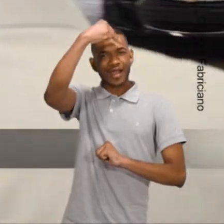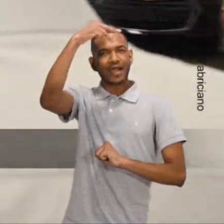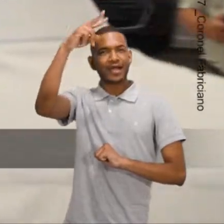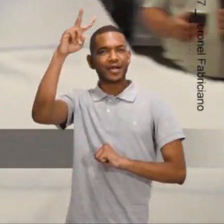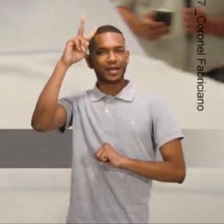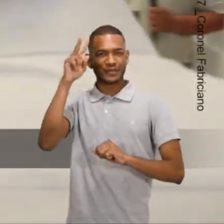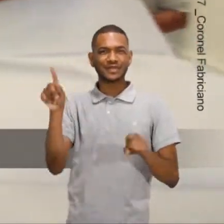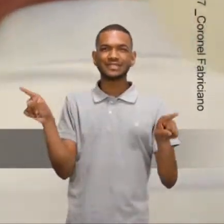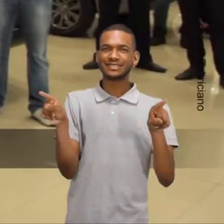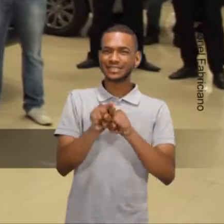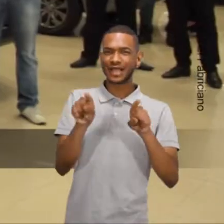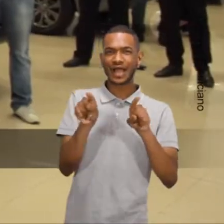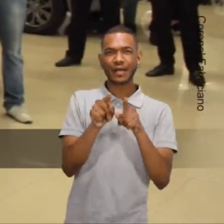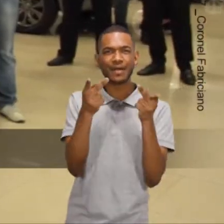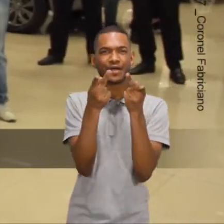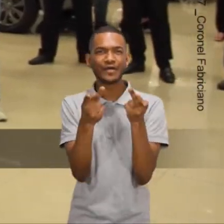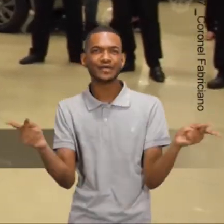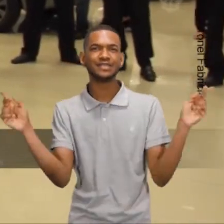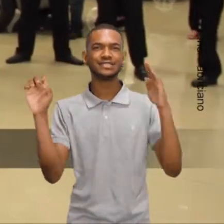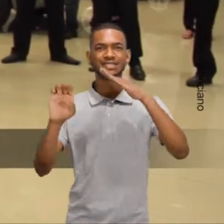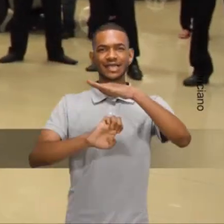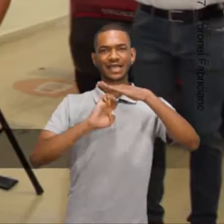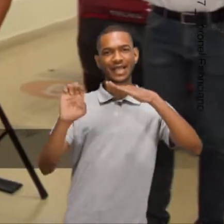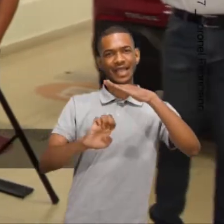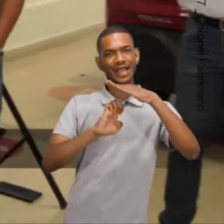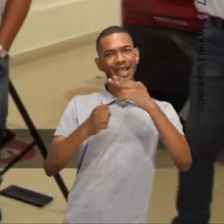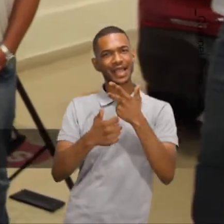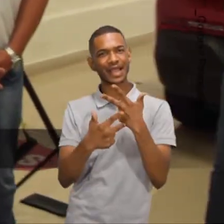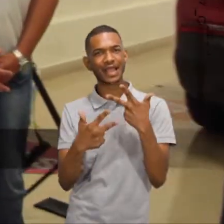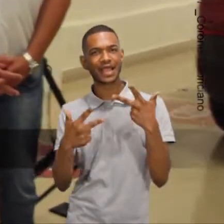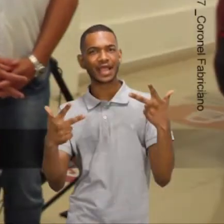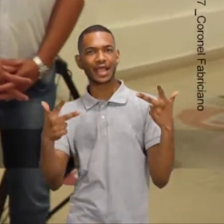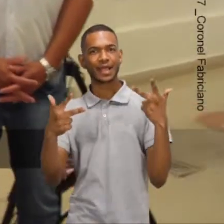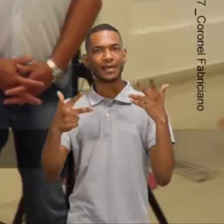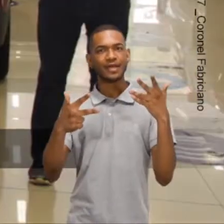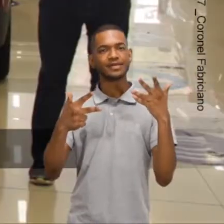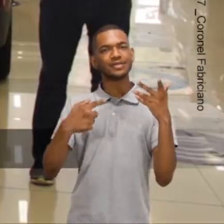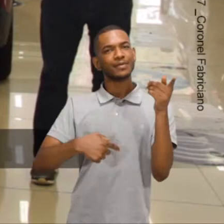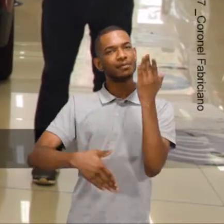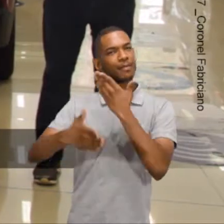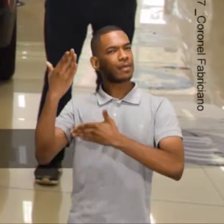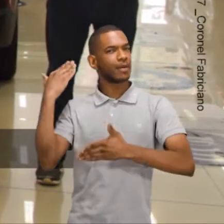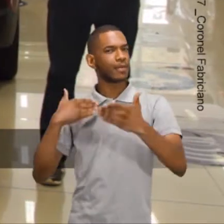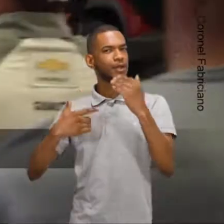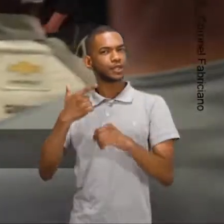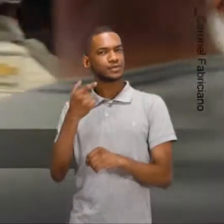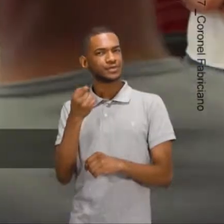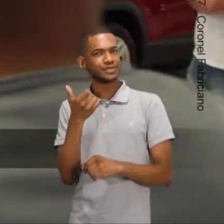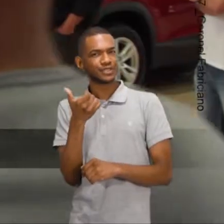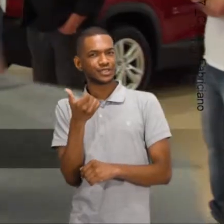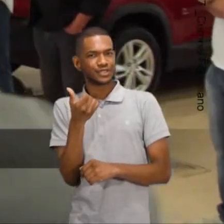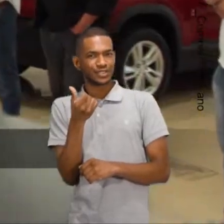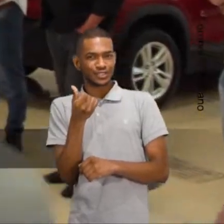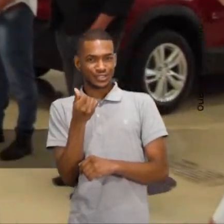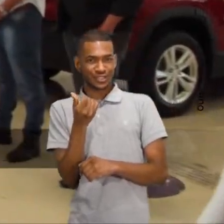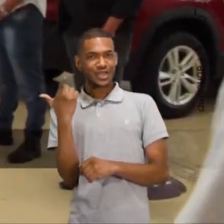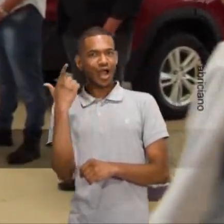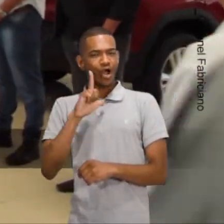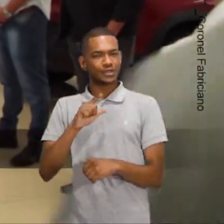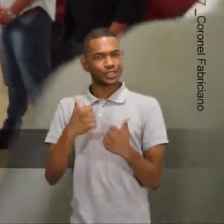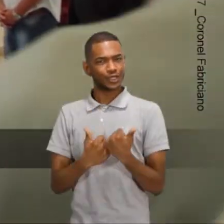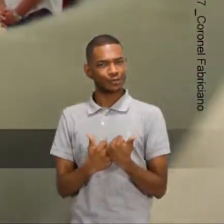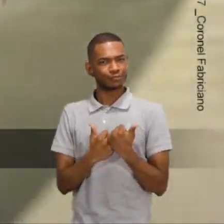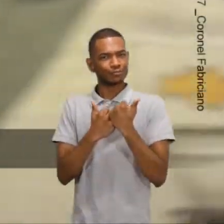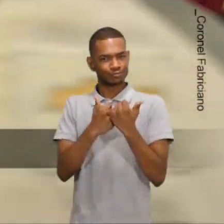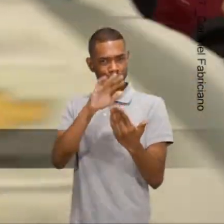Doutor Marcos também está visitando as empresas, repetindo o roteiro de 2016, quando ganhou dos empresários